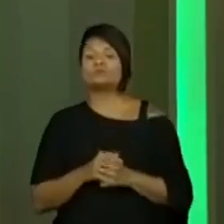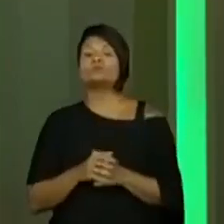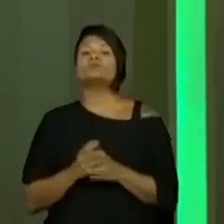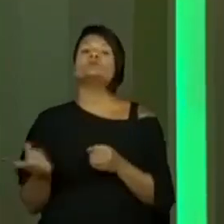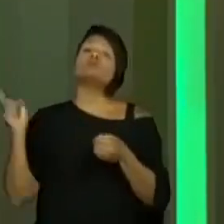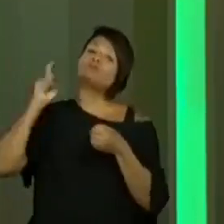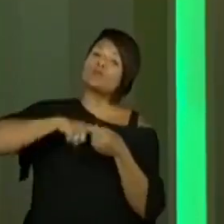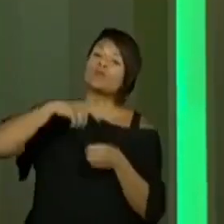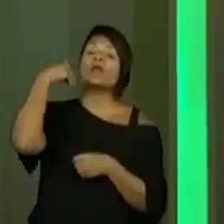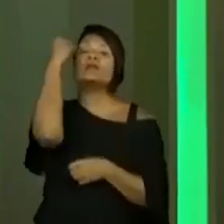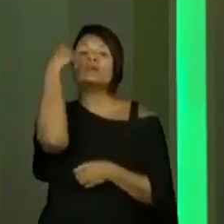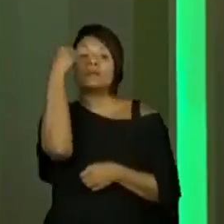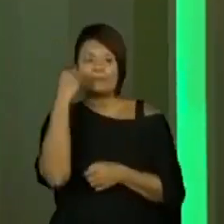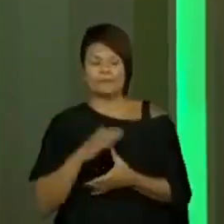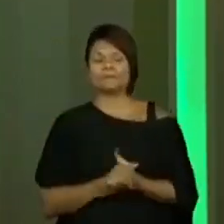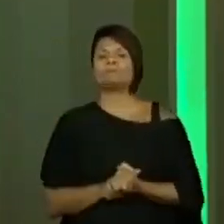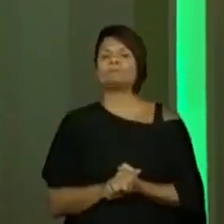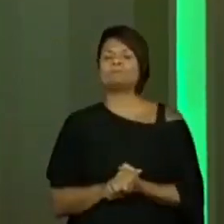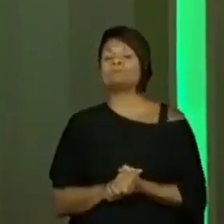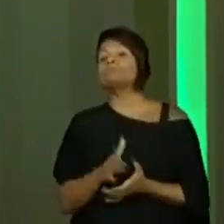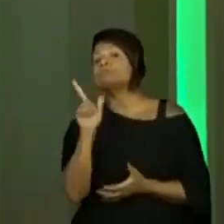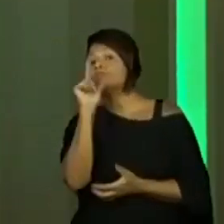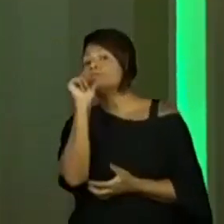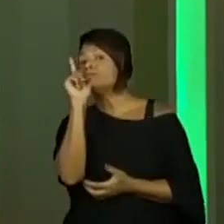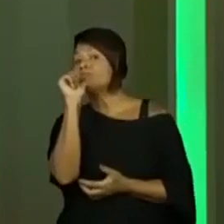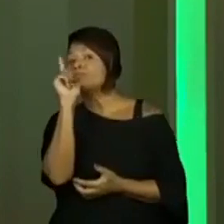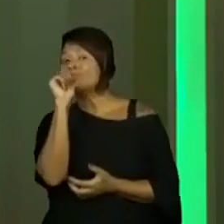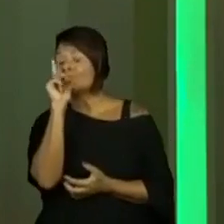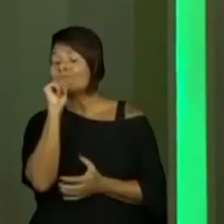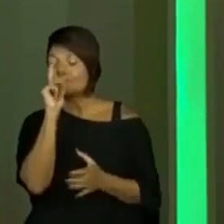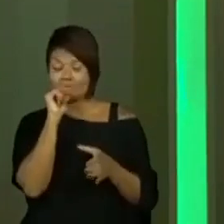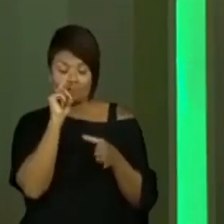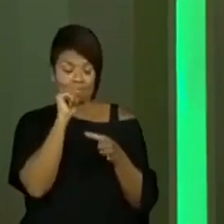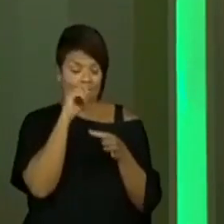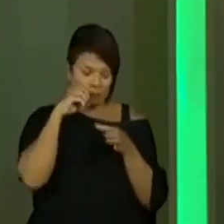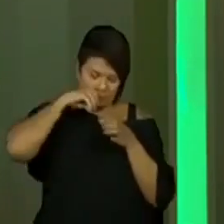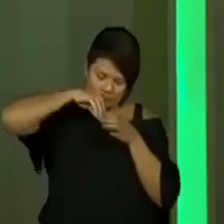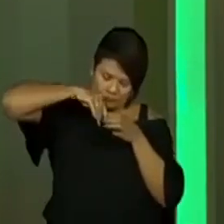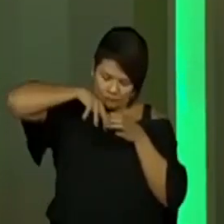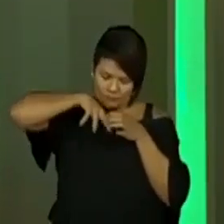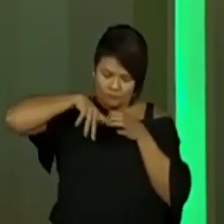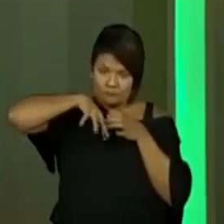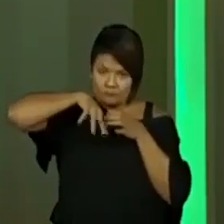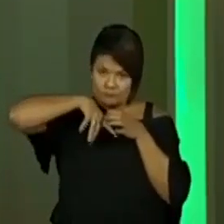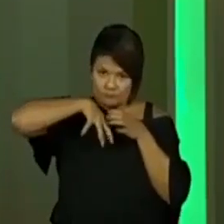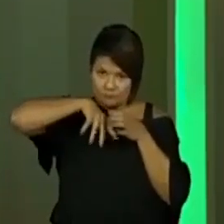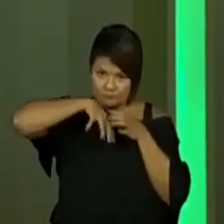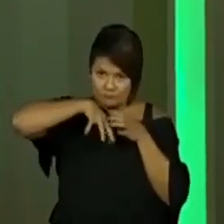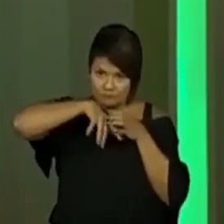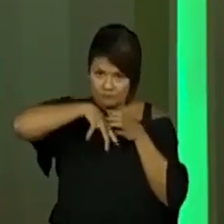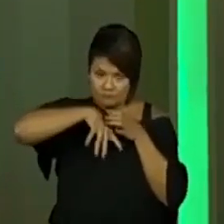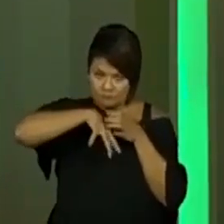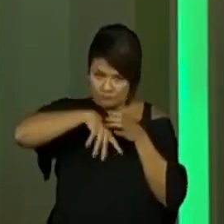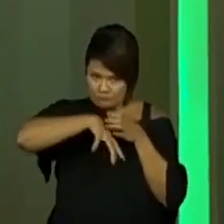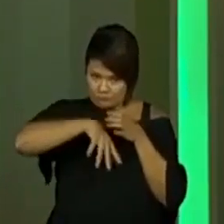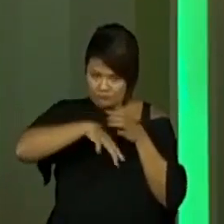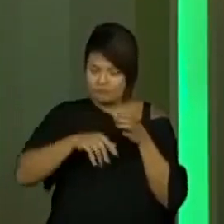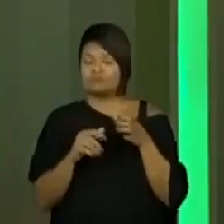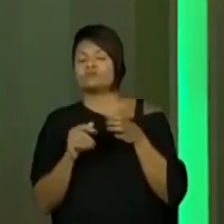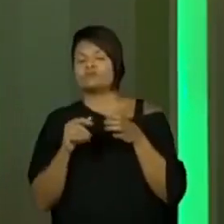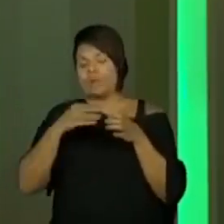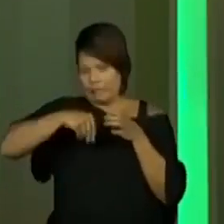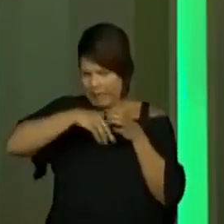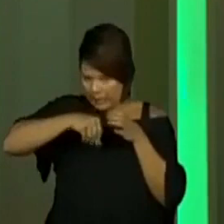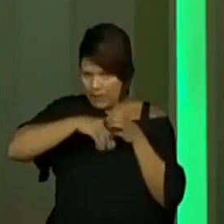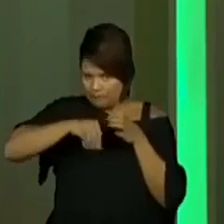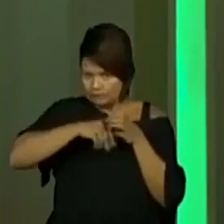experimento. A água, quando ela infiltra na terra, o que vai acontecer? Ela vai deixar a terra